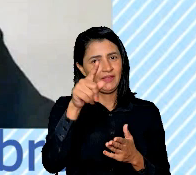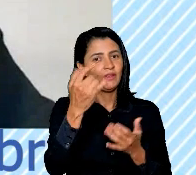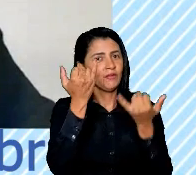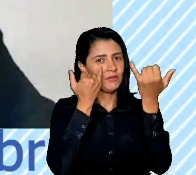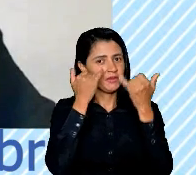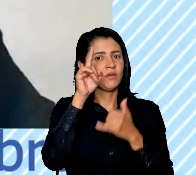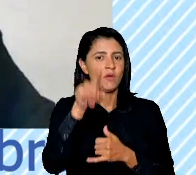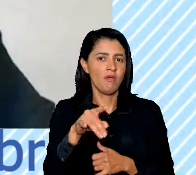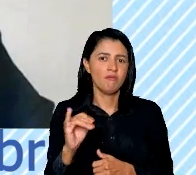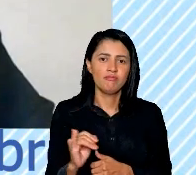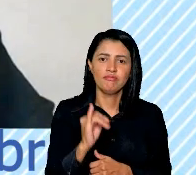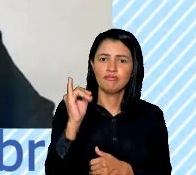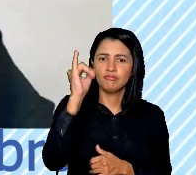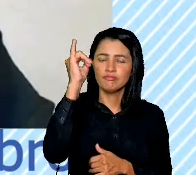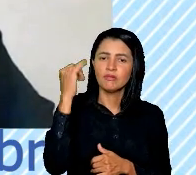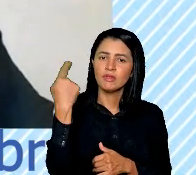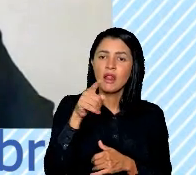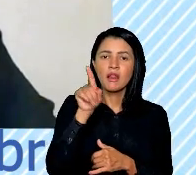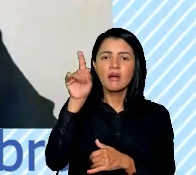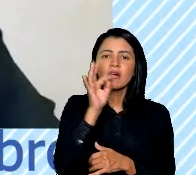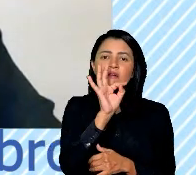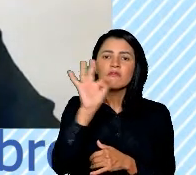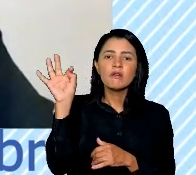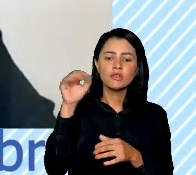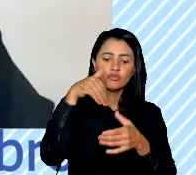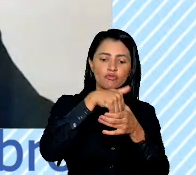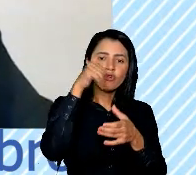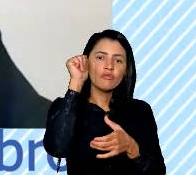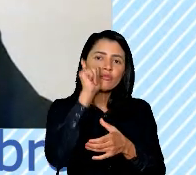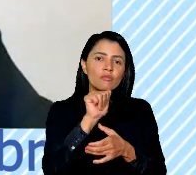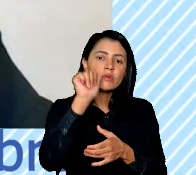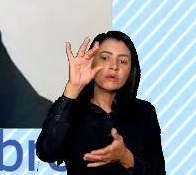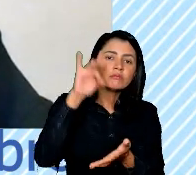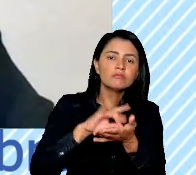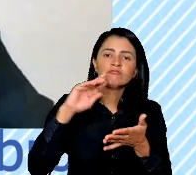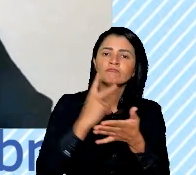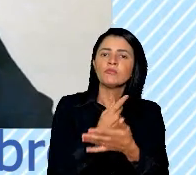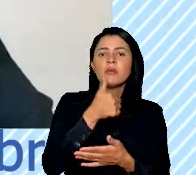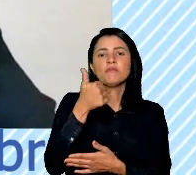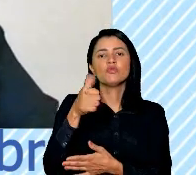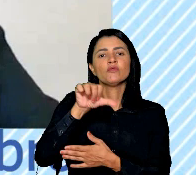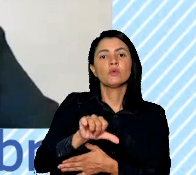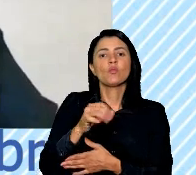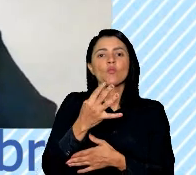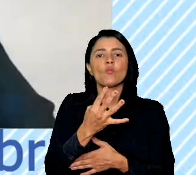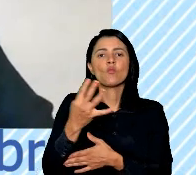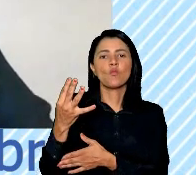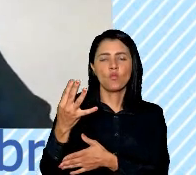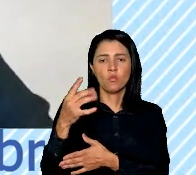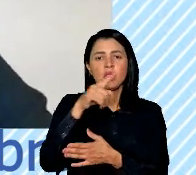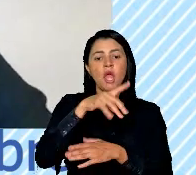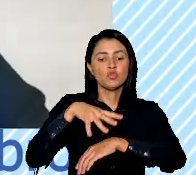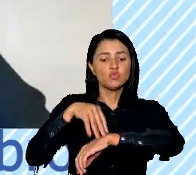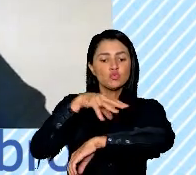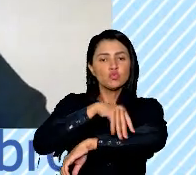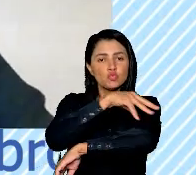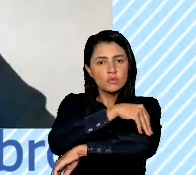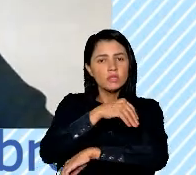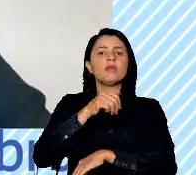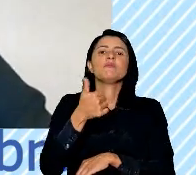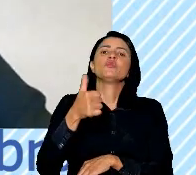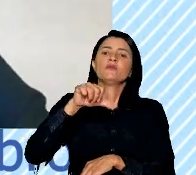interessante. Na França, o voto feminino se tornou realidade apenas em 1944, e na Suíça, em